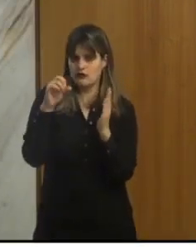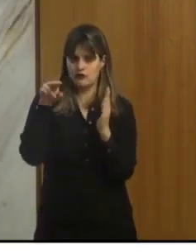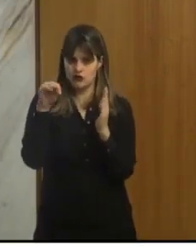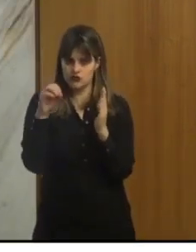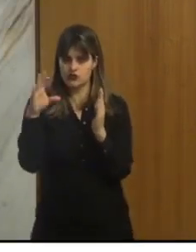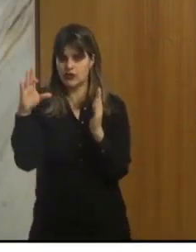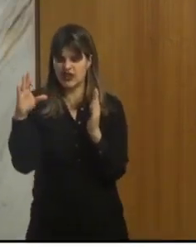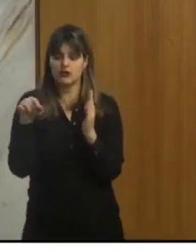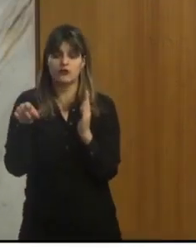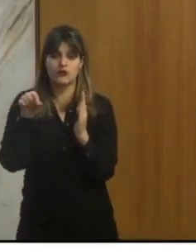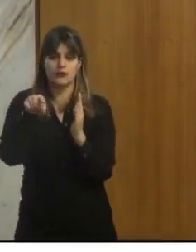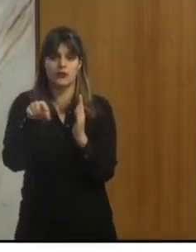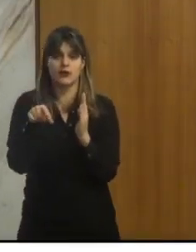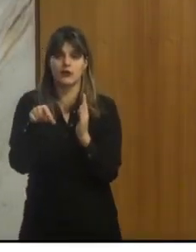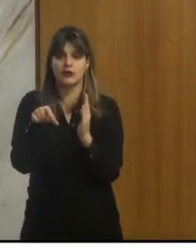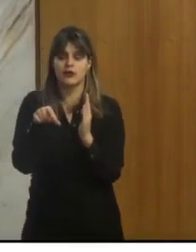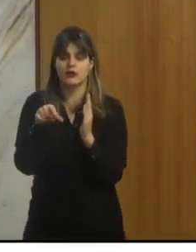lado